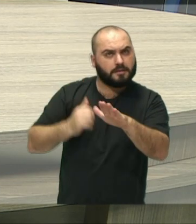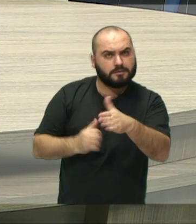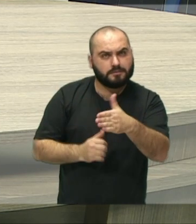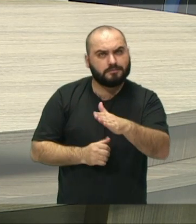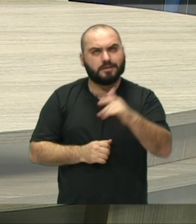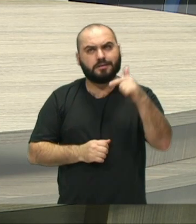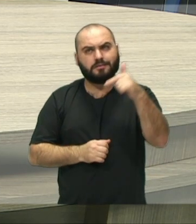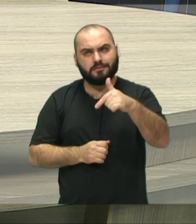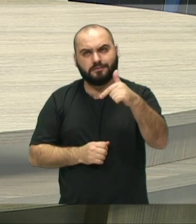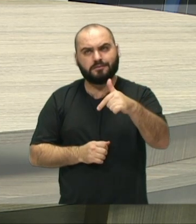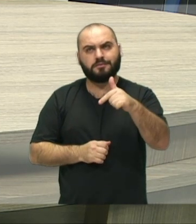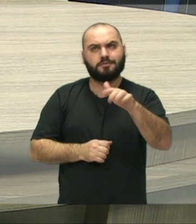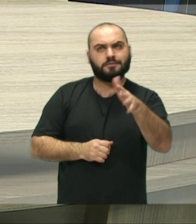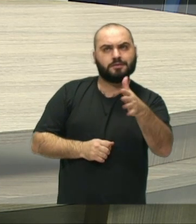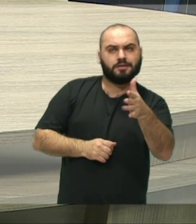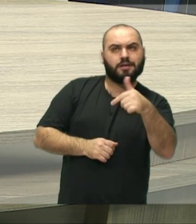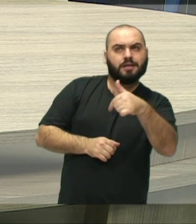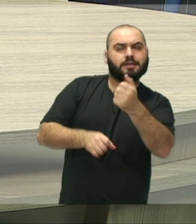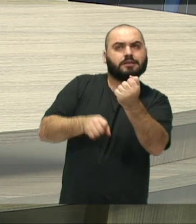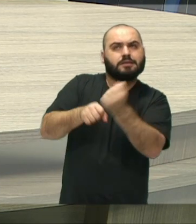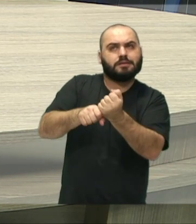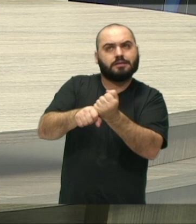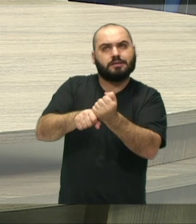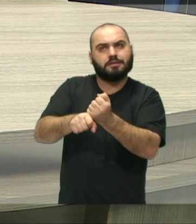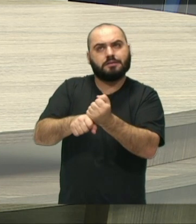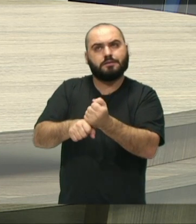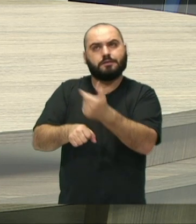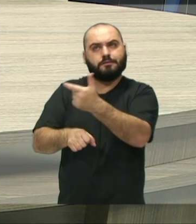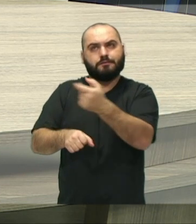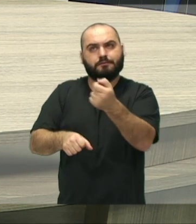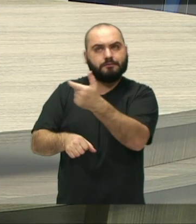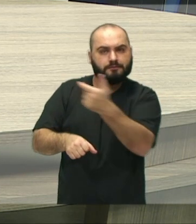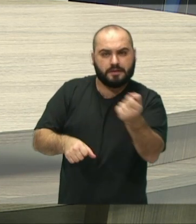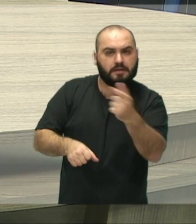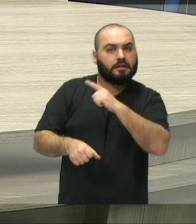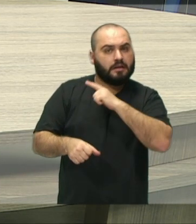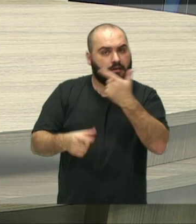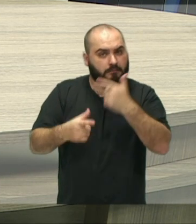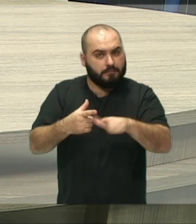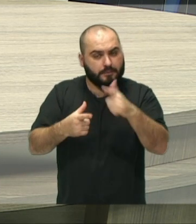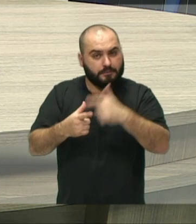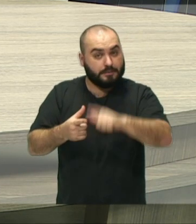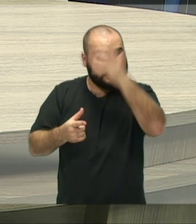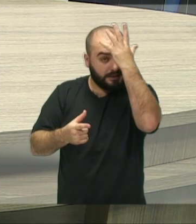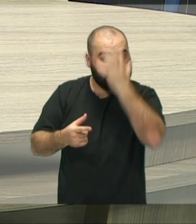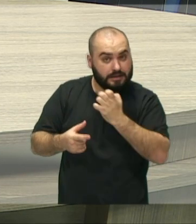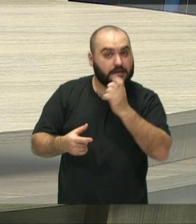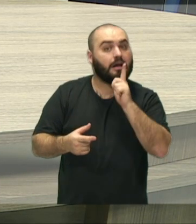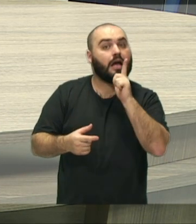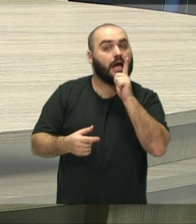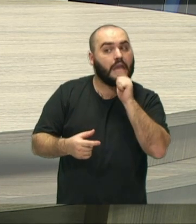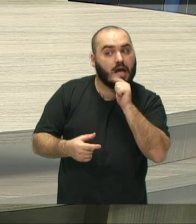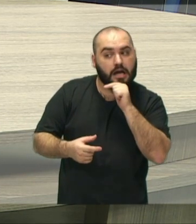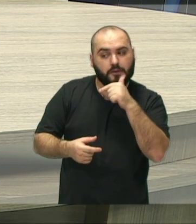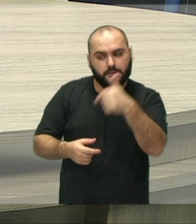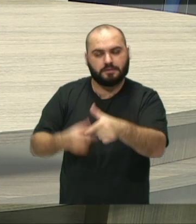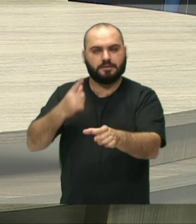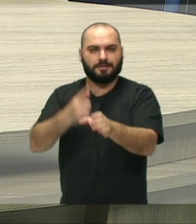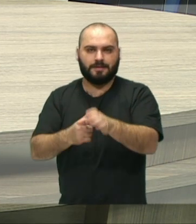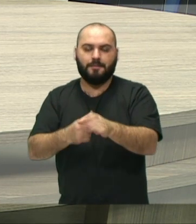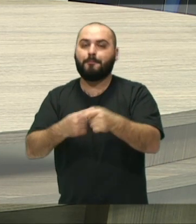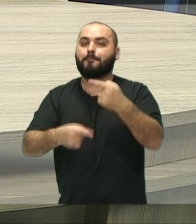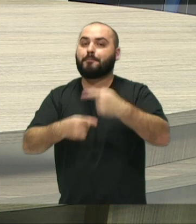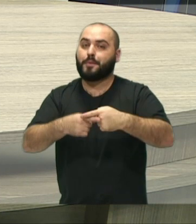ano passado, em 2020, houve um problema bastante sério de abastecimento de água aqui na cidade em função do